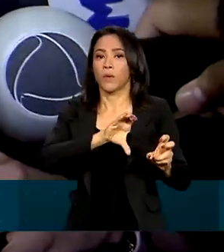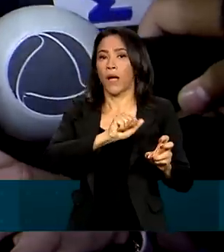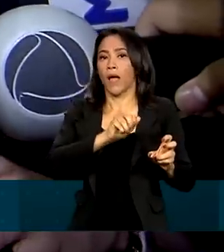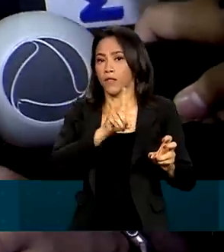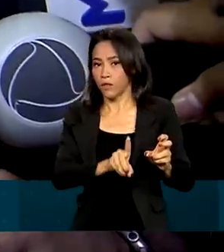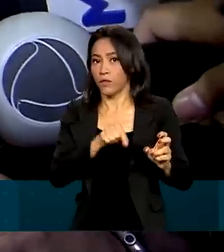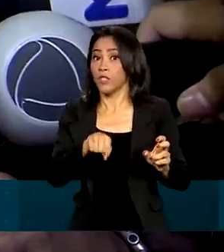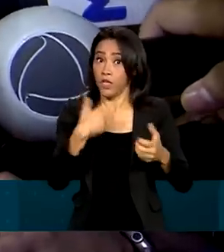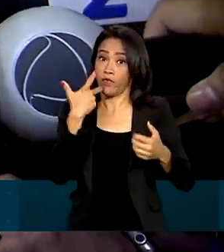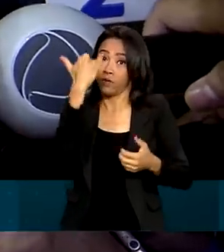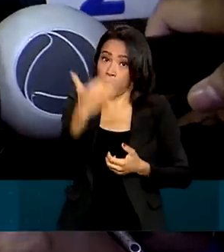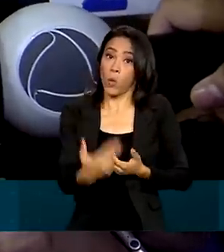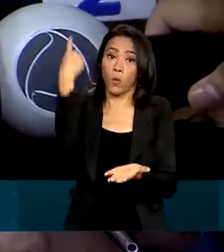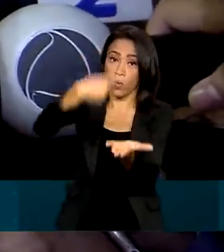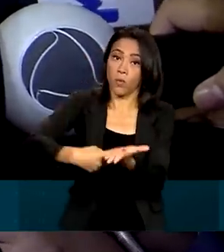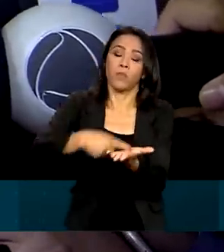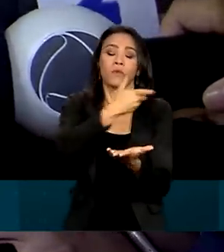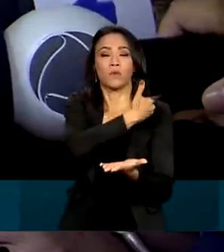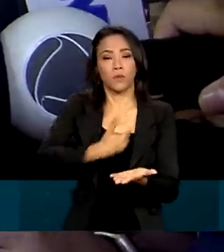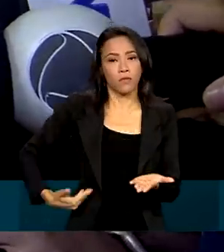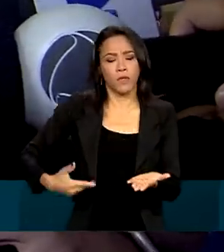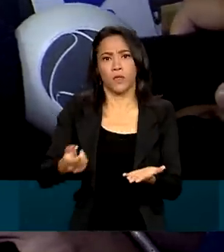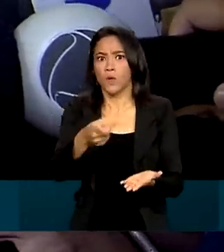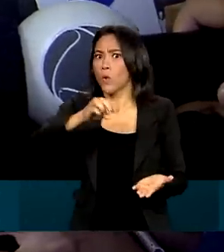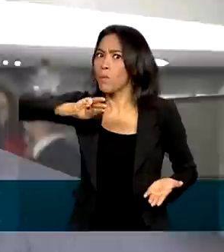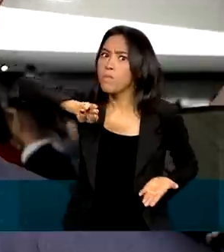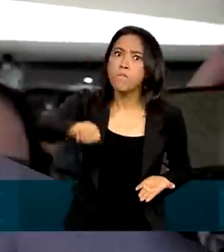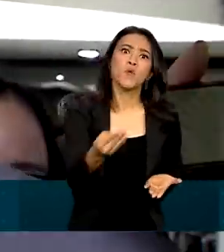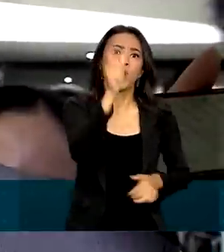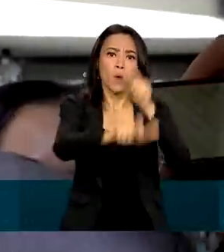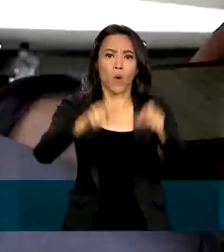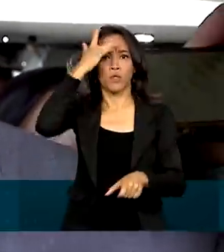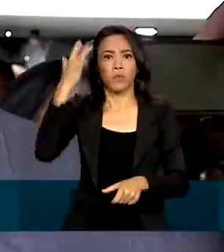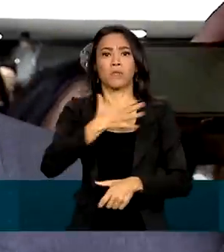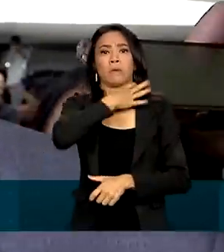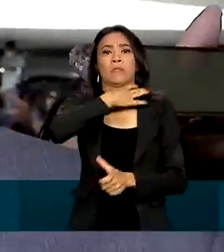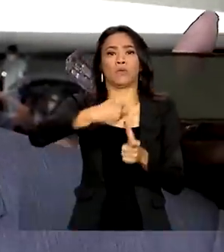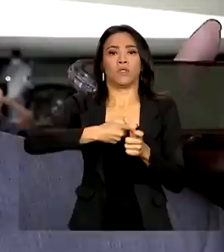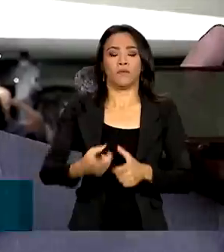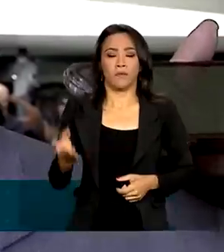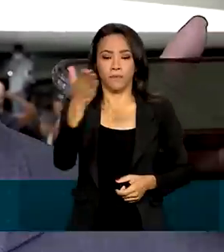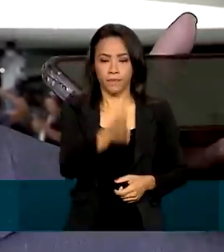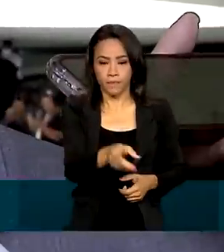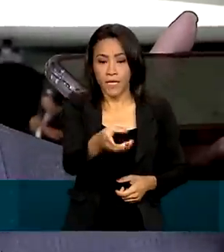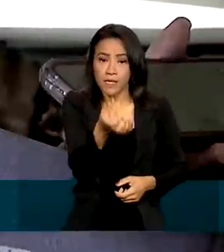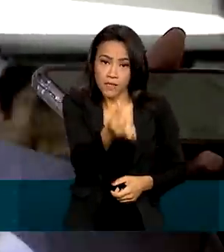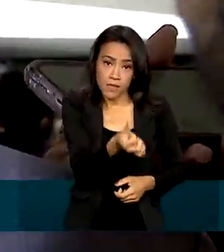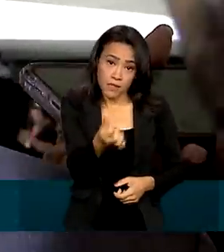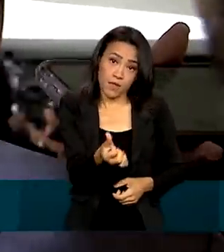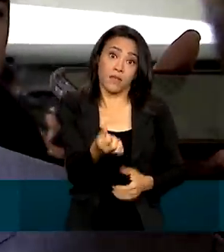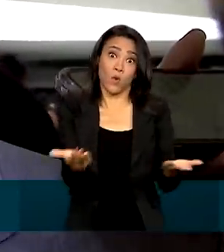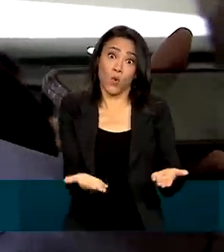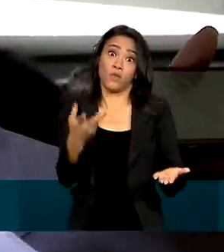citou o compromisso do governo com os milhões de brasileiros endividados pontuávamos ali 66 milhões hoje já se fala